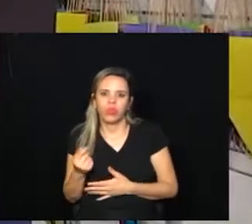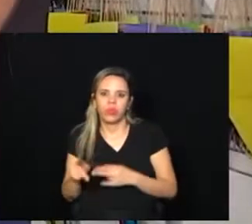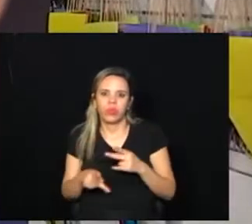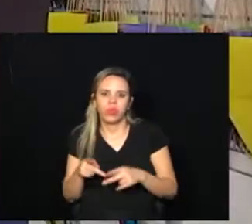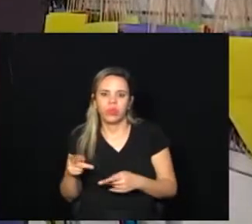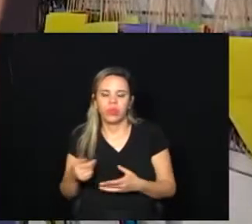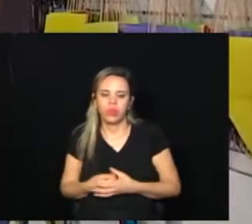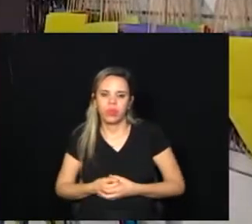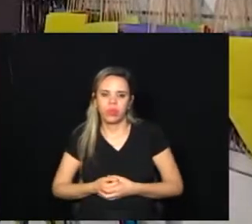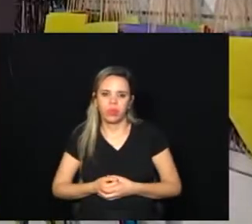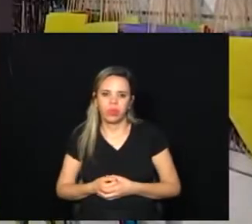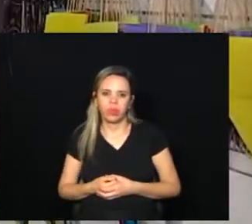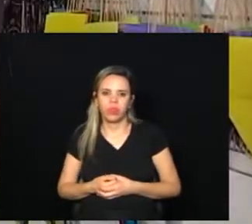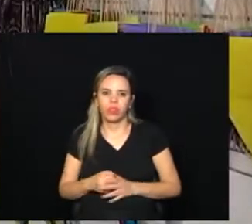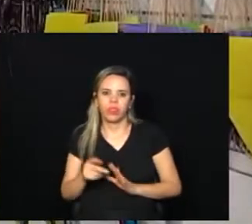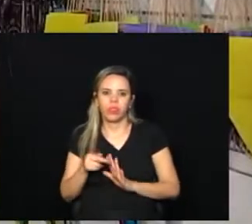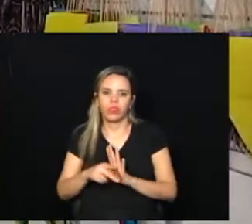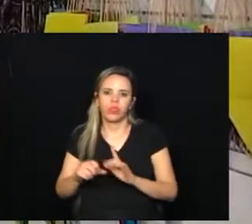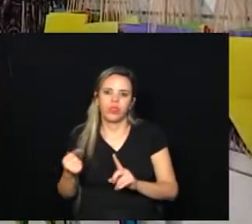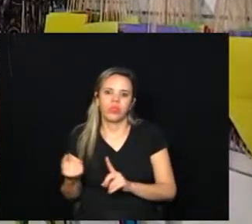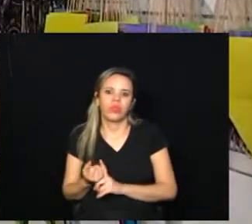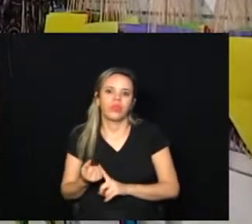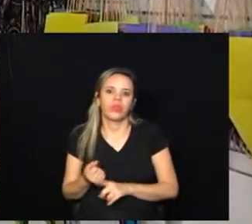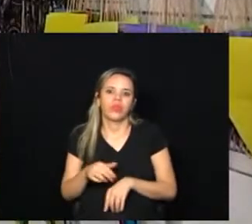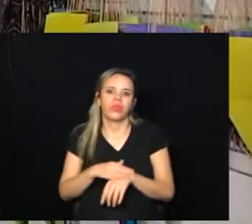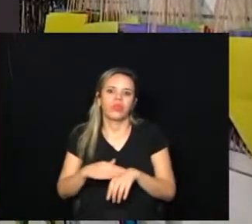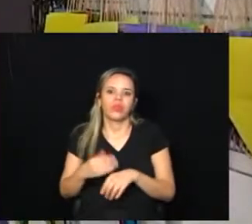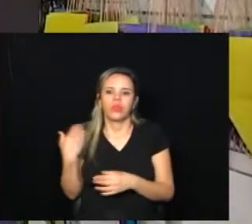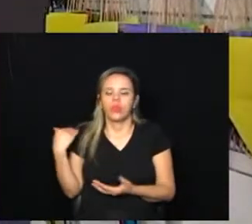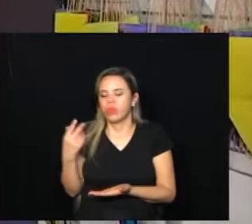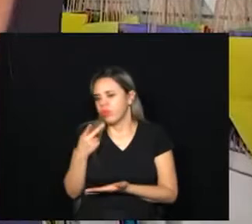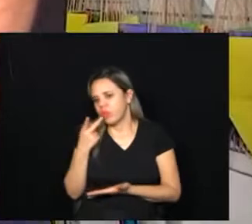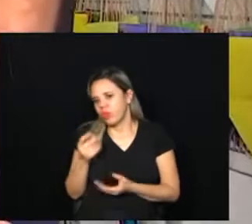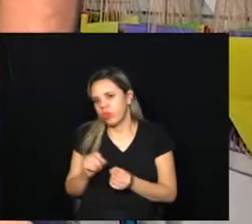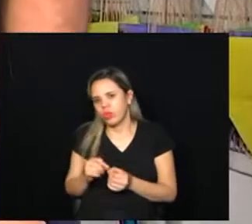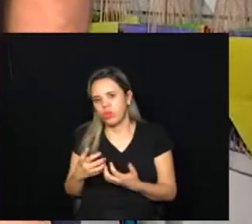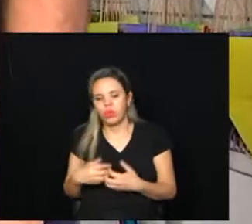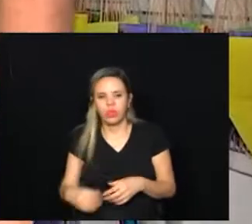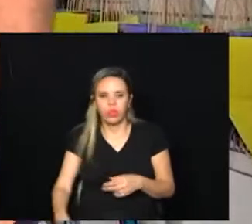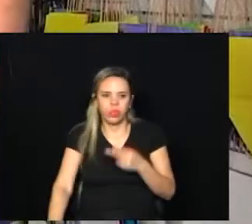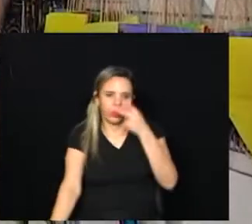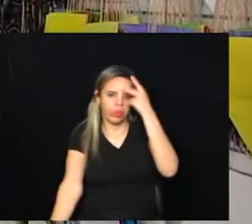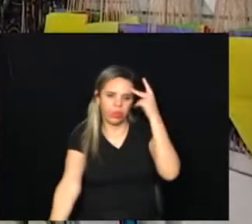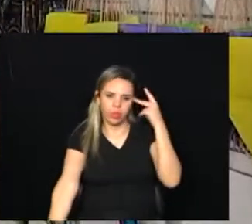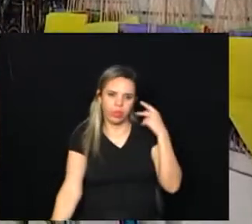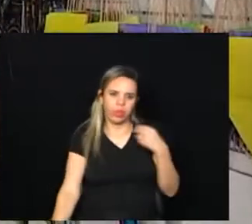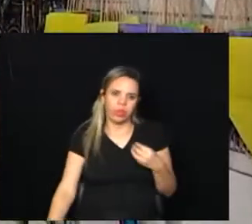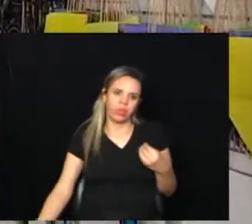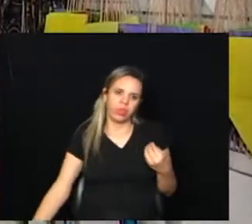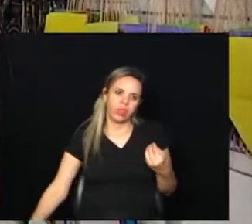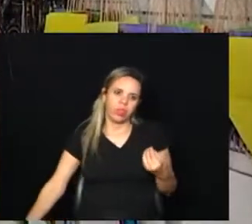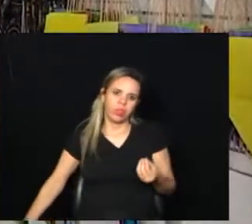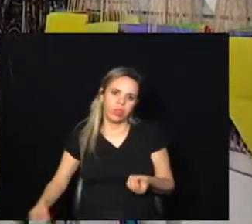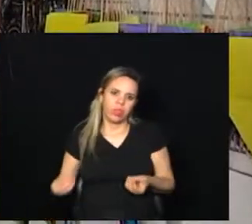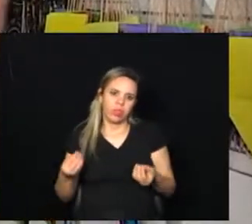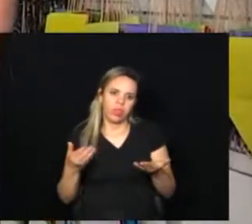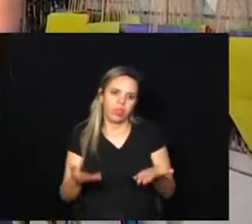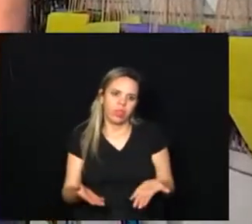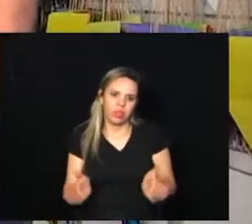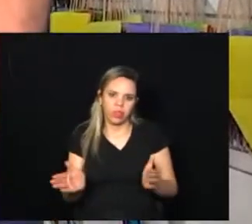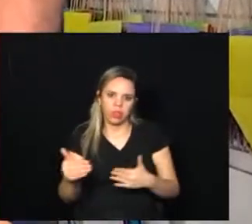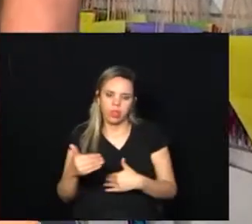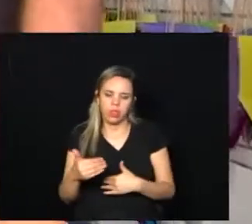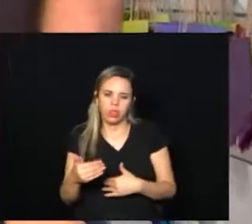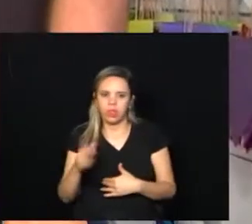Assim, no caso, né? E o projeto social que nós estávamos conversando no início, como que funciona? O pessoal pode, inclusive, trazer para cá a cesta